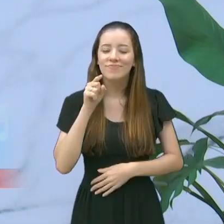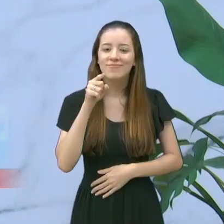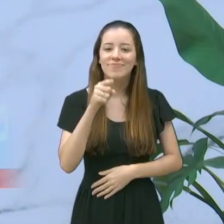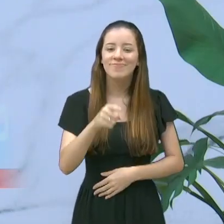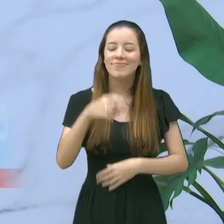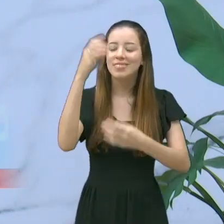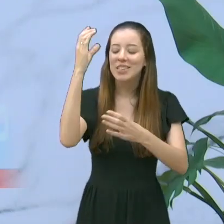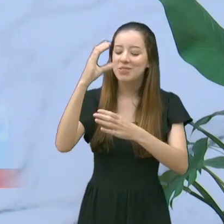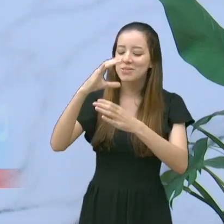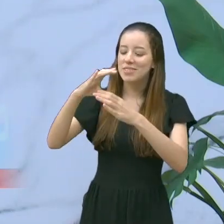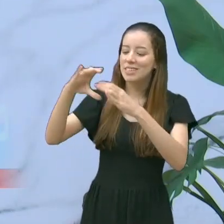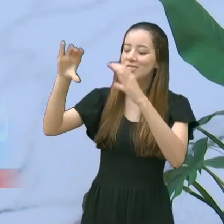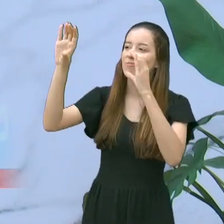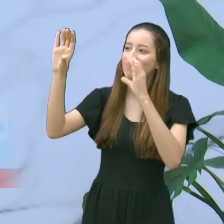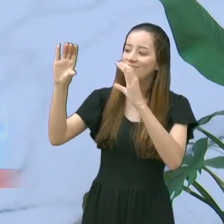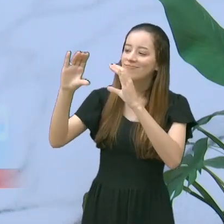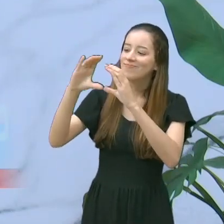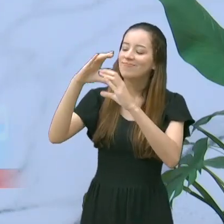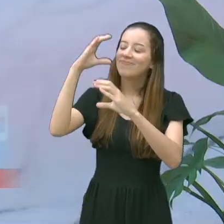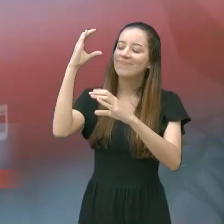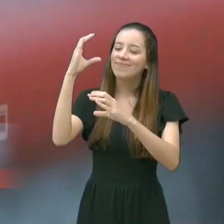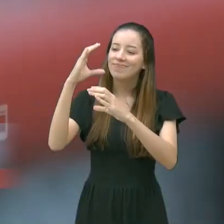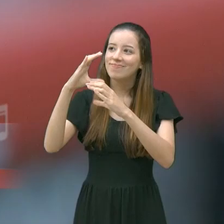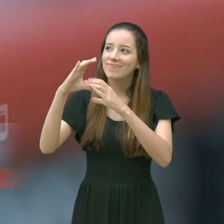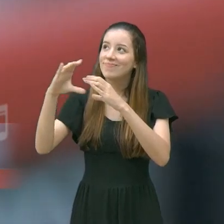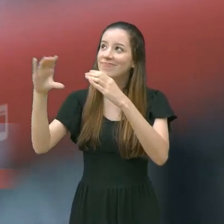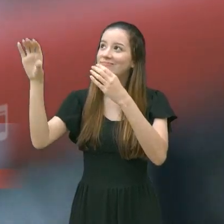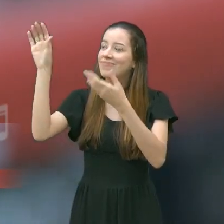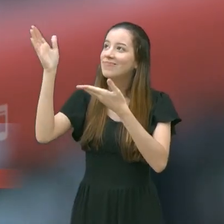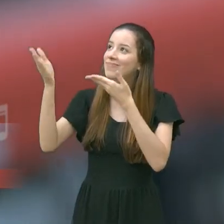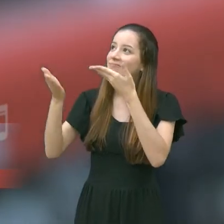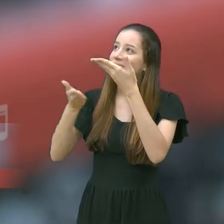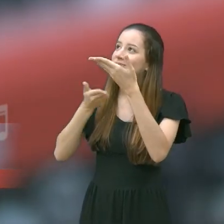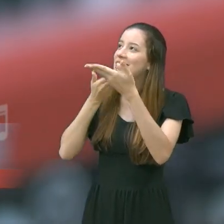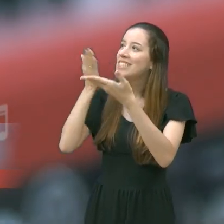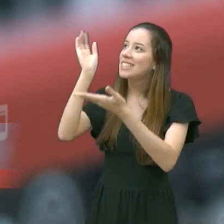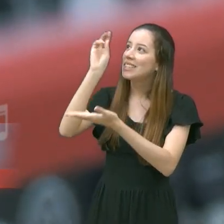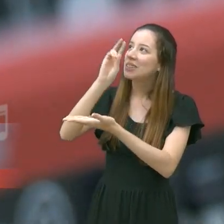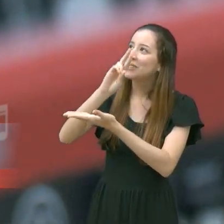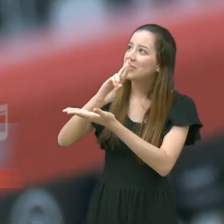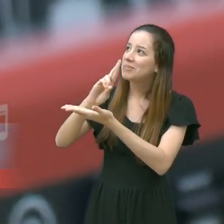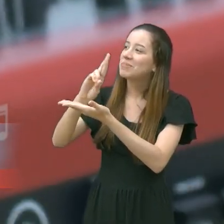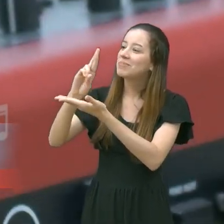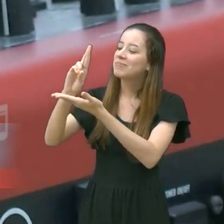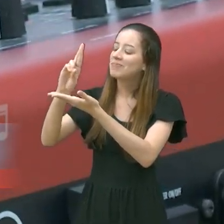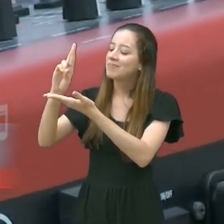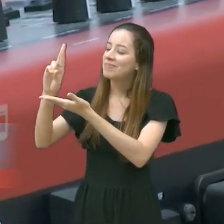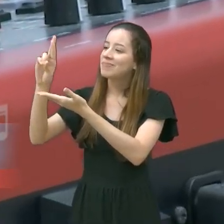vitória, do outro lado, cantou.